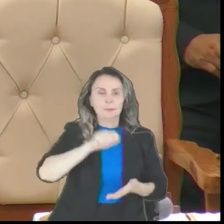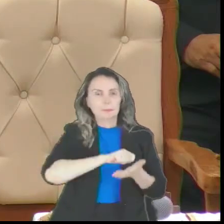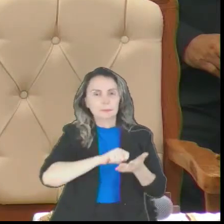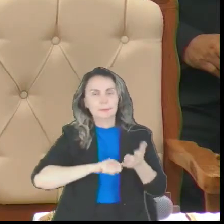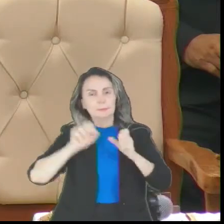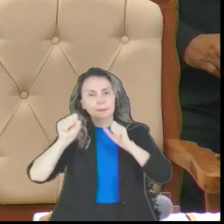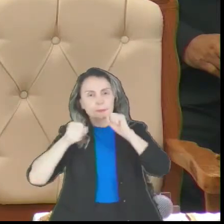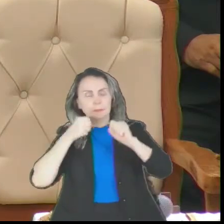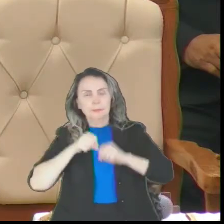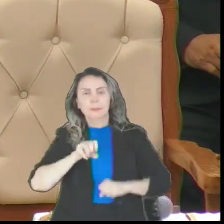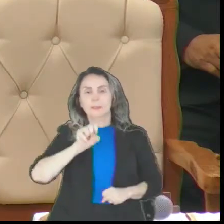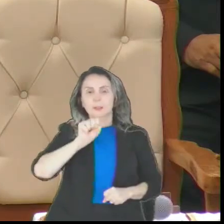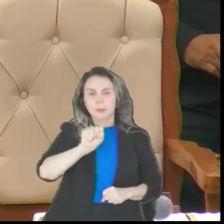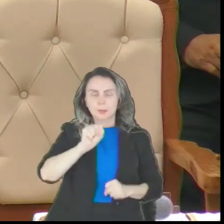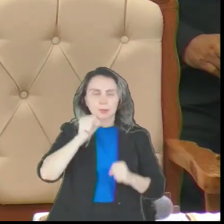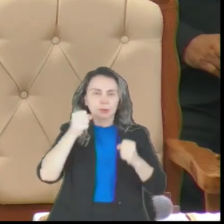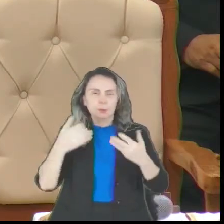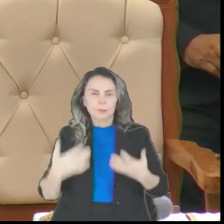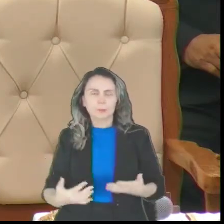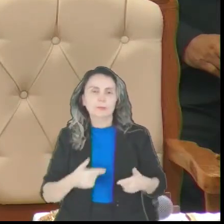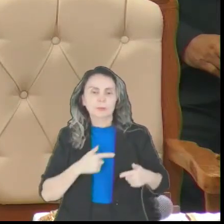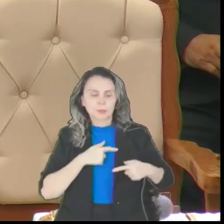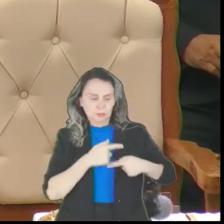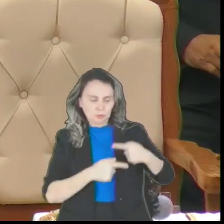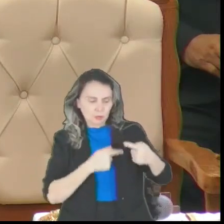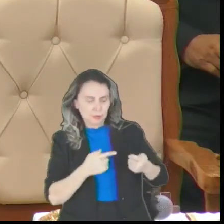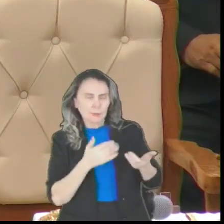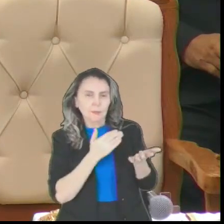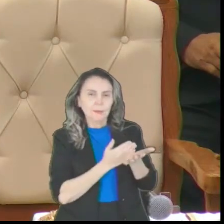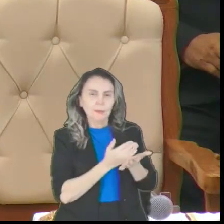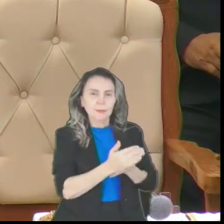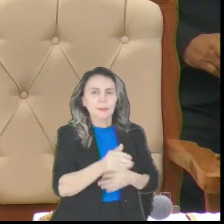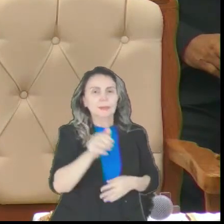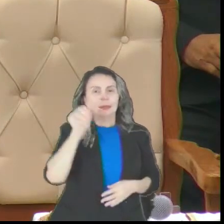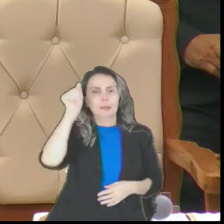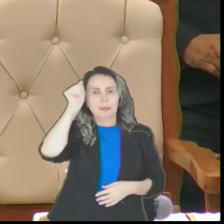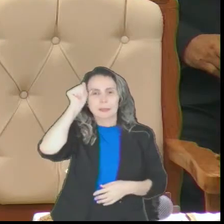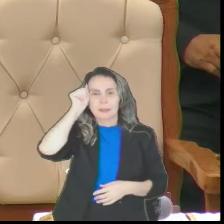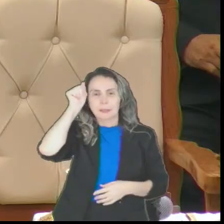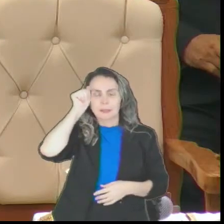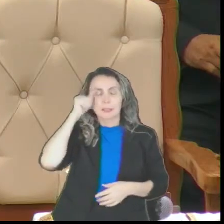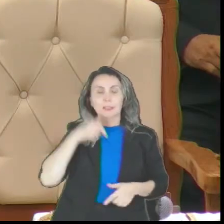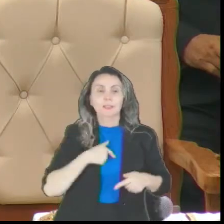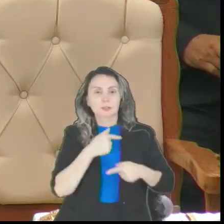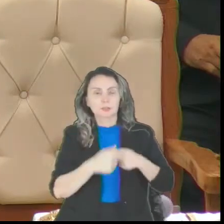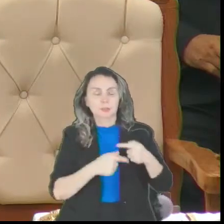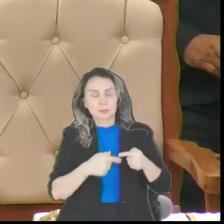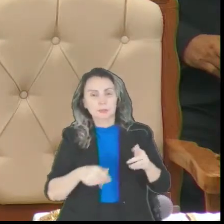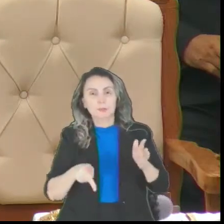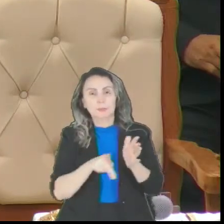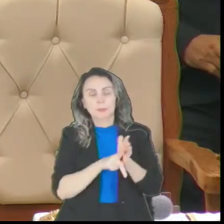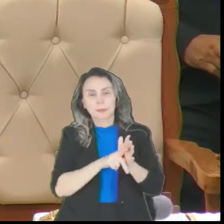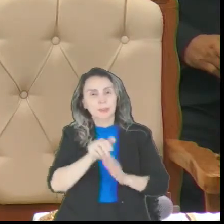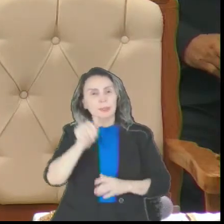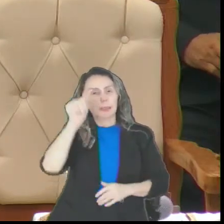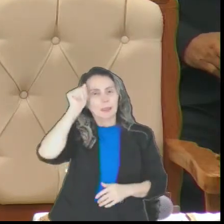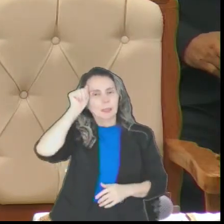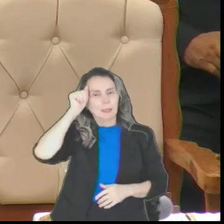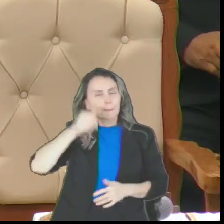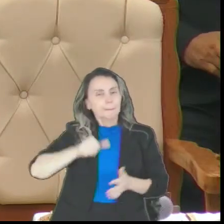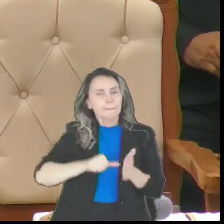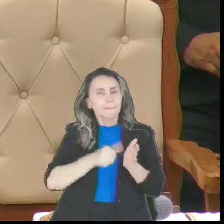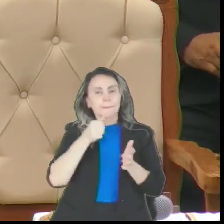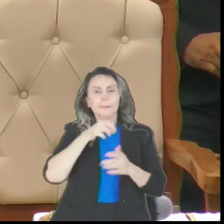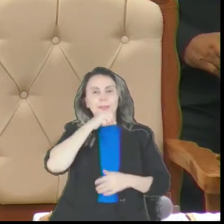falar dessa geração que se inicia em Adão, que é a geração adâmica, a geração dos nossos primeiros